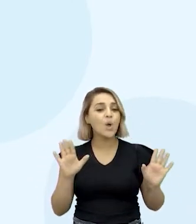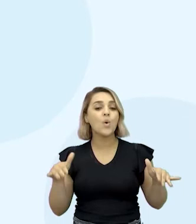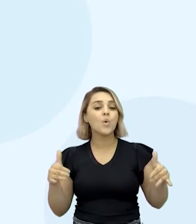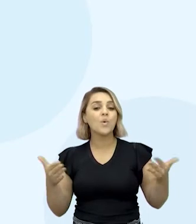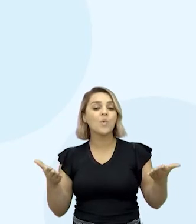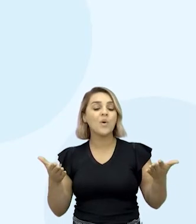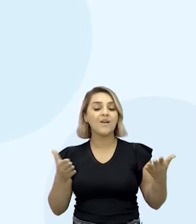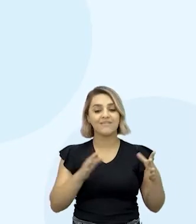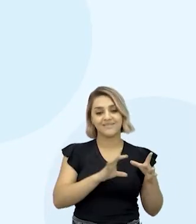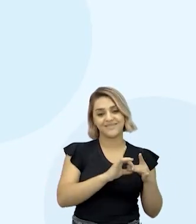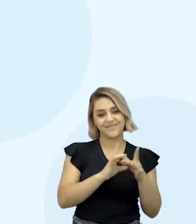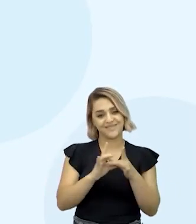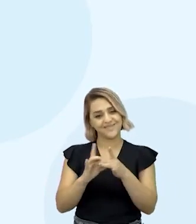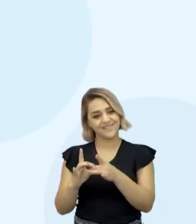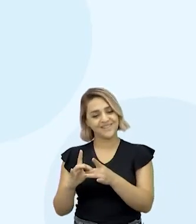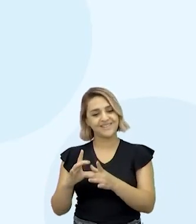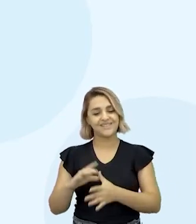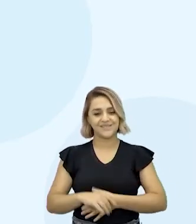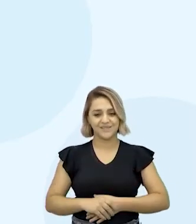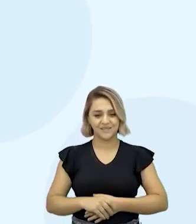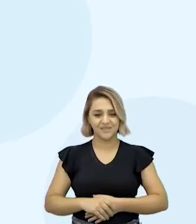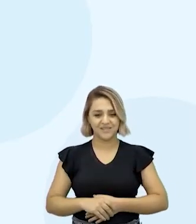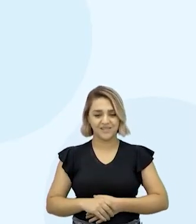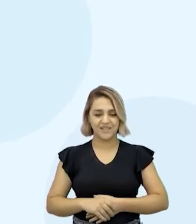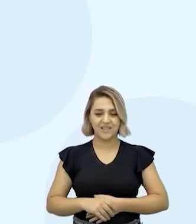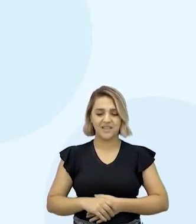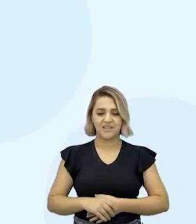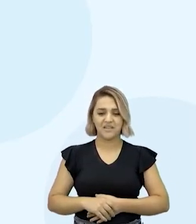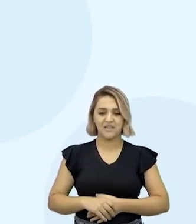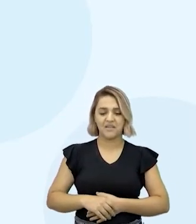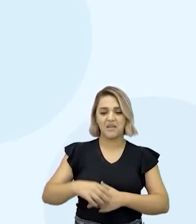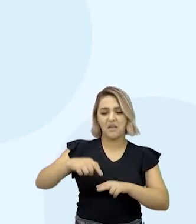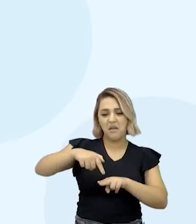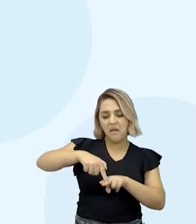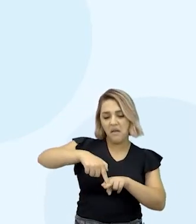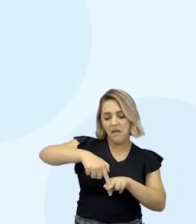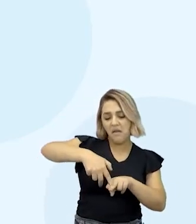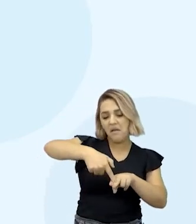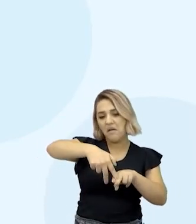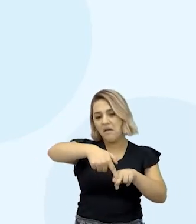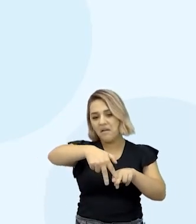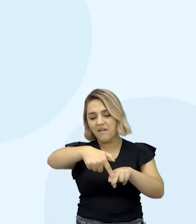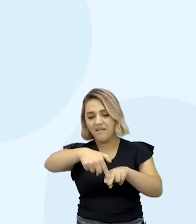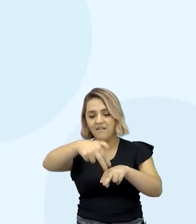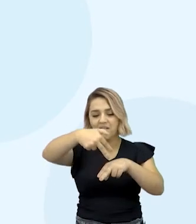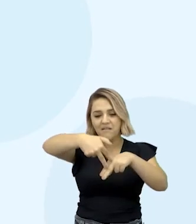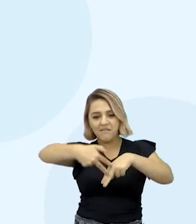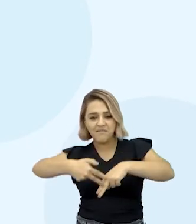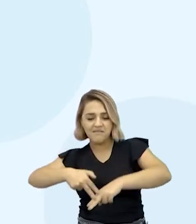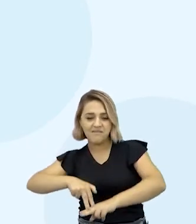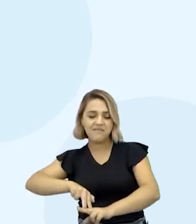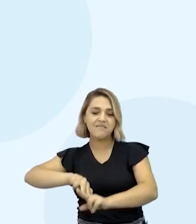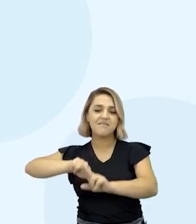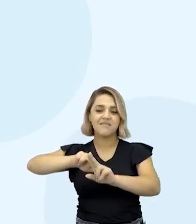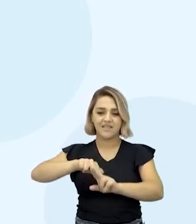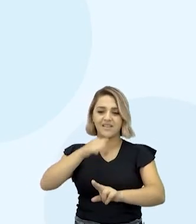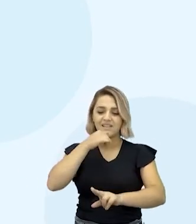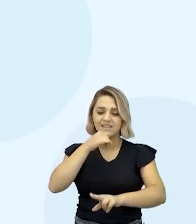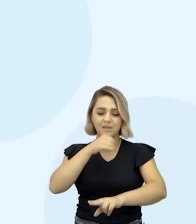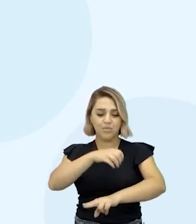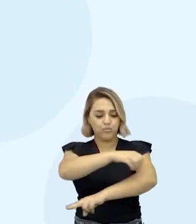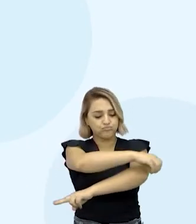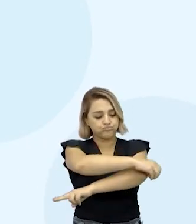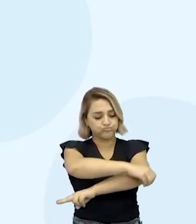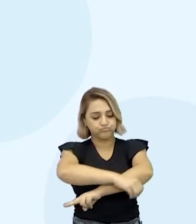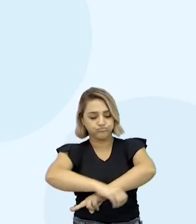essa fala, né? Então, manobra, ok. Corrimão, então a gente já consegue fazer uma outra relação aí. Mesmo